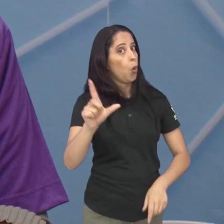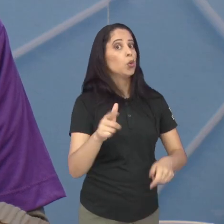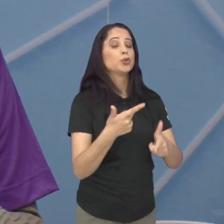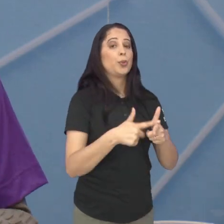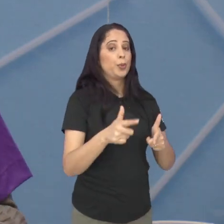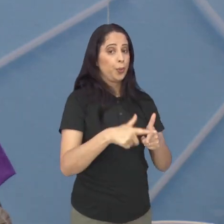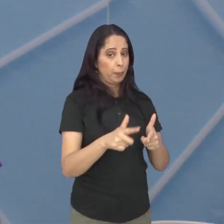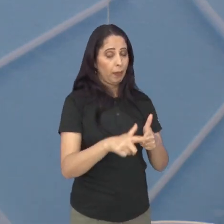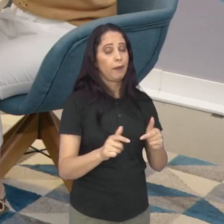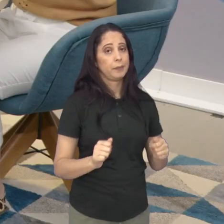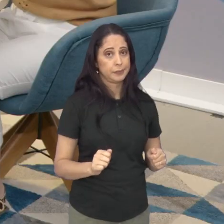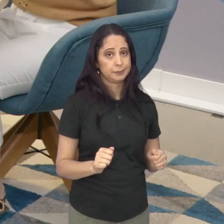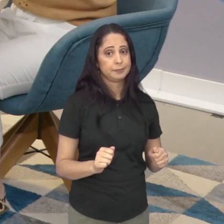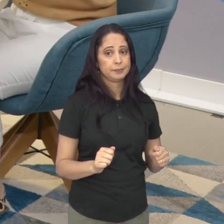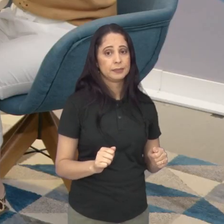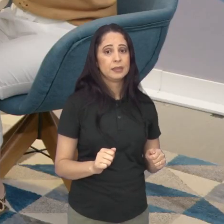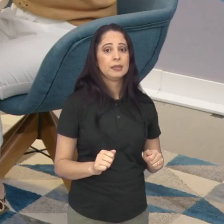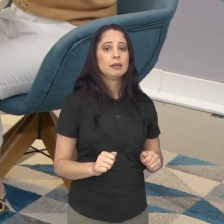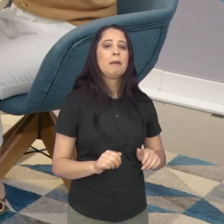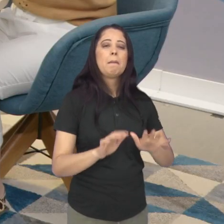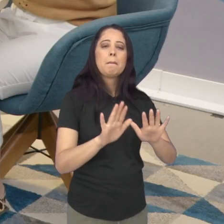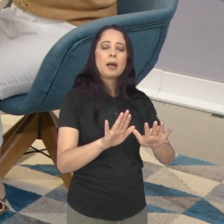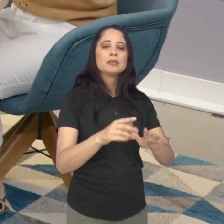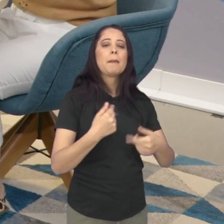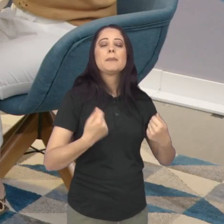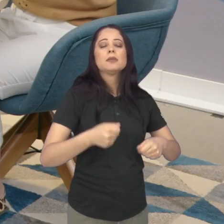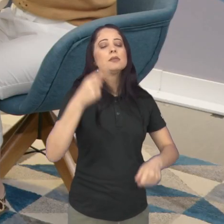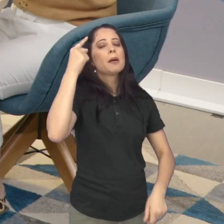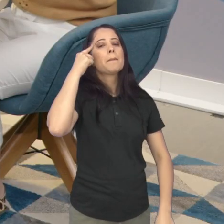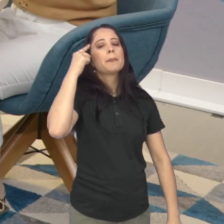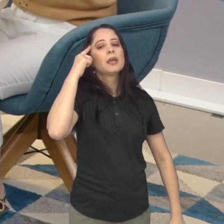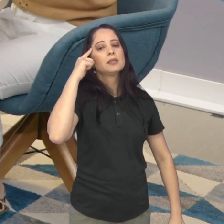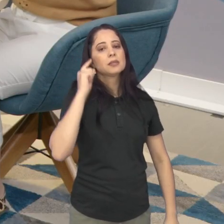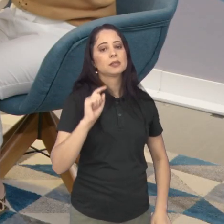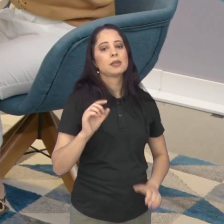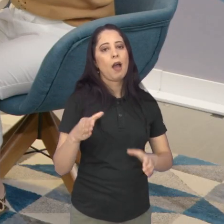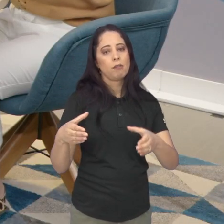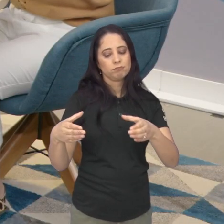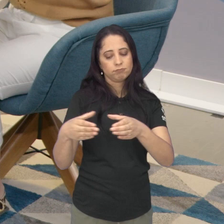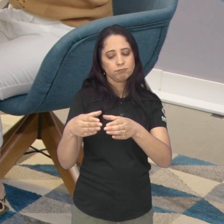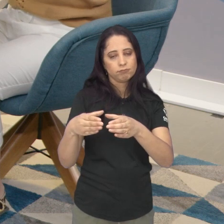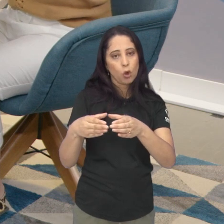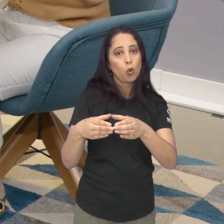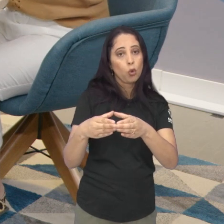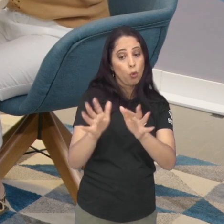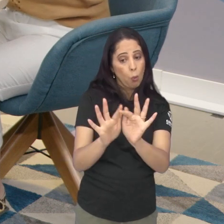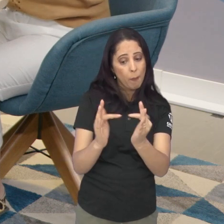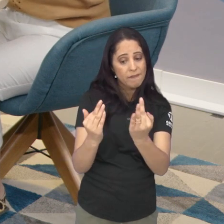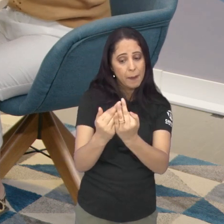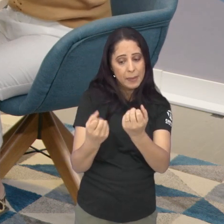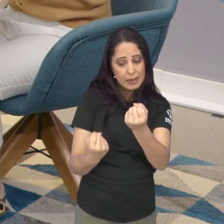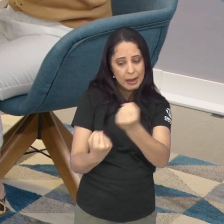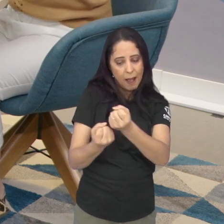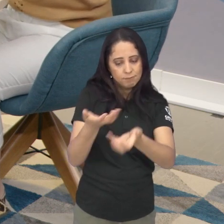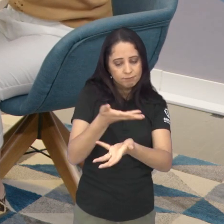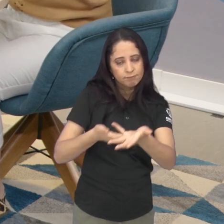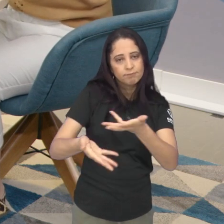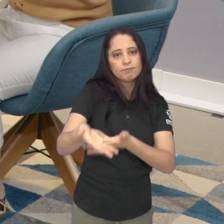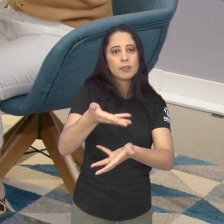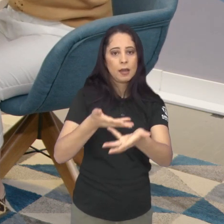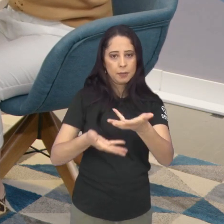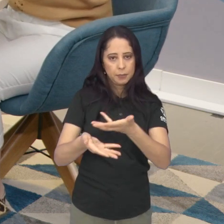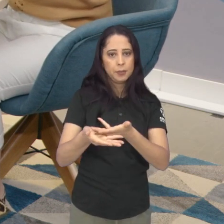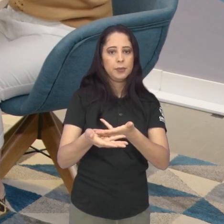Sim, que a gente, né? Mas o que a gente tem que pensar é assim, o suporte é quem está dentro de casa. Então, essas pessoas precisam de